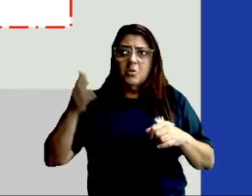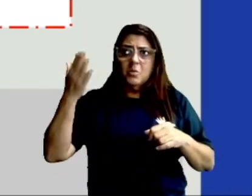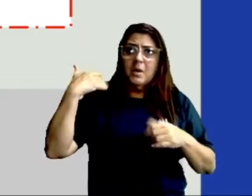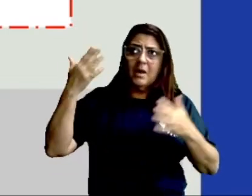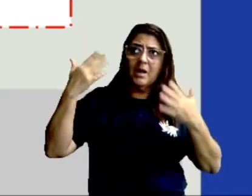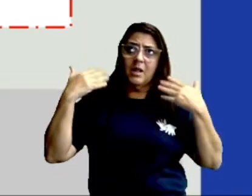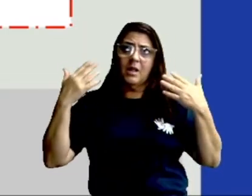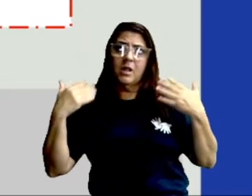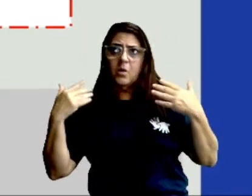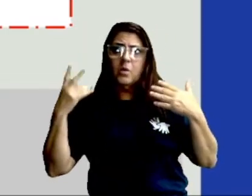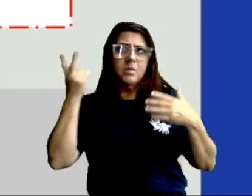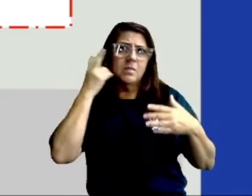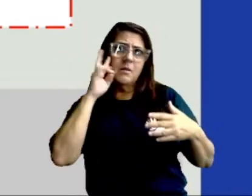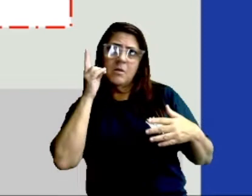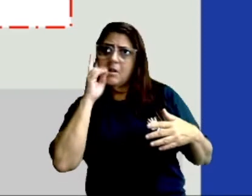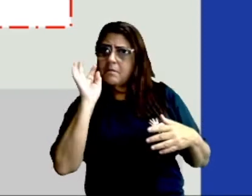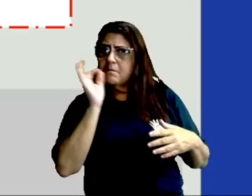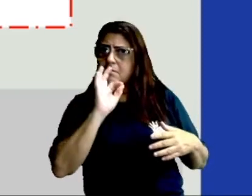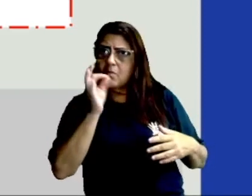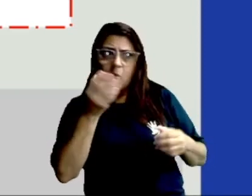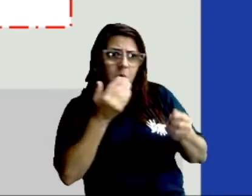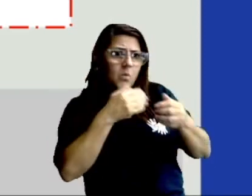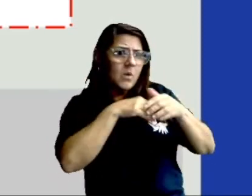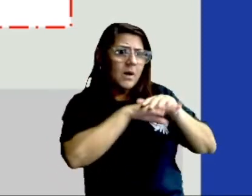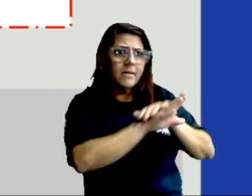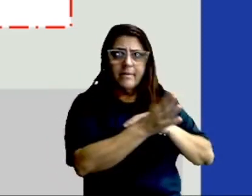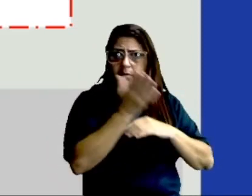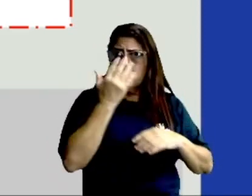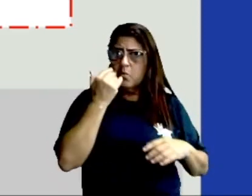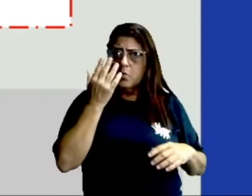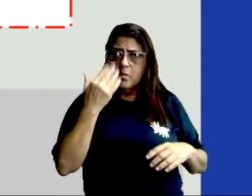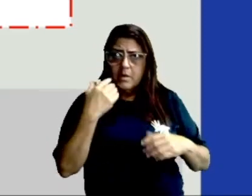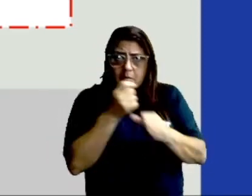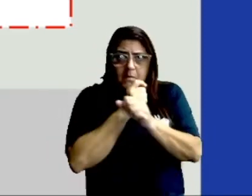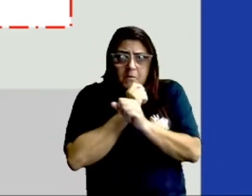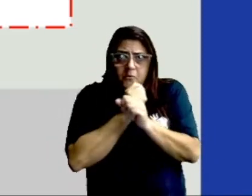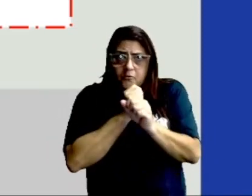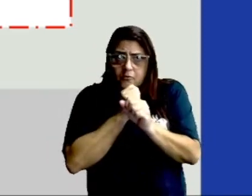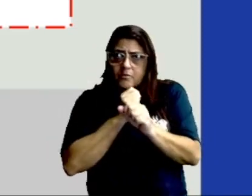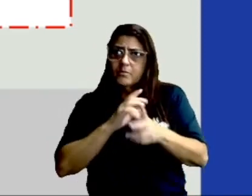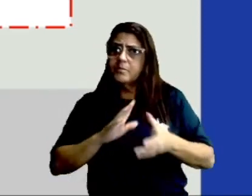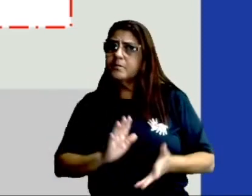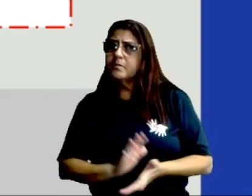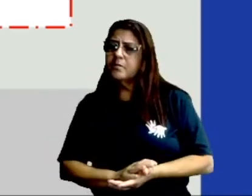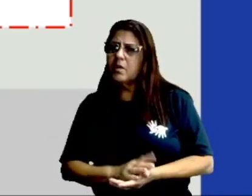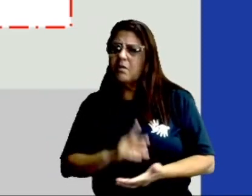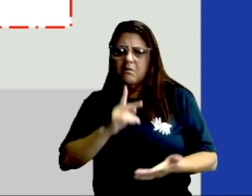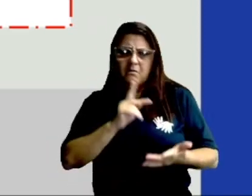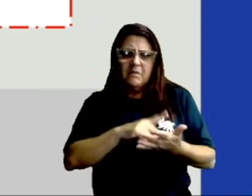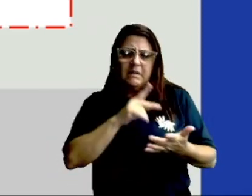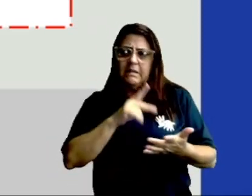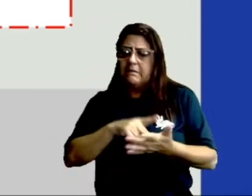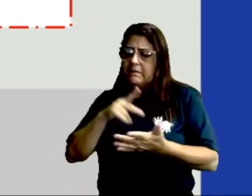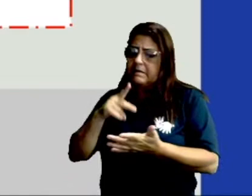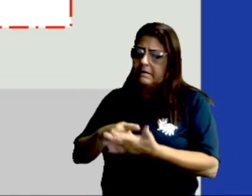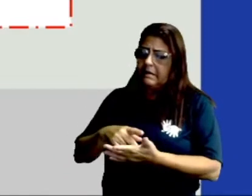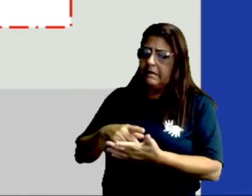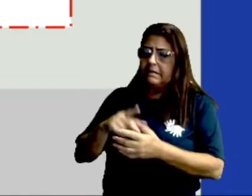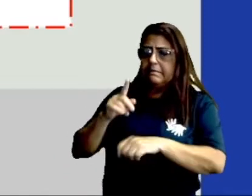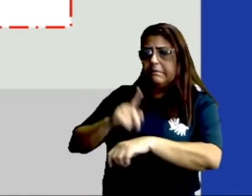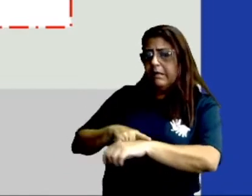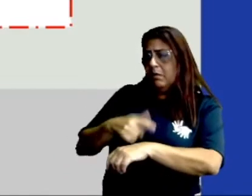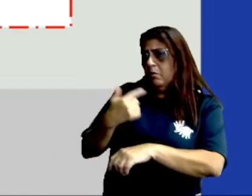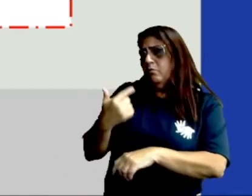Por acaso não se lembrou de guardar comida para o inverno? Para falar a verdade, não tive tempo,